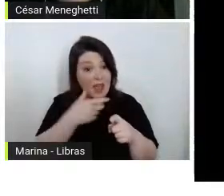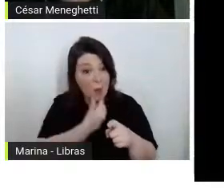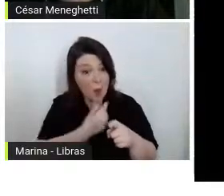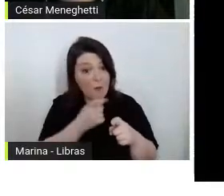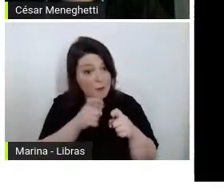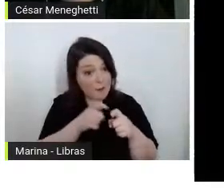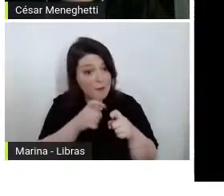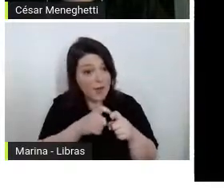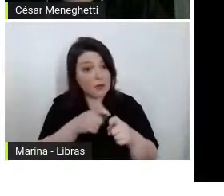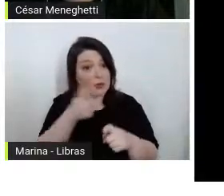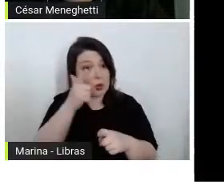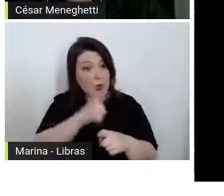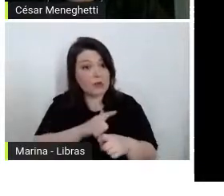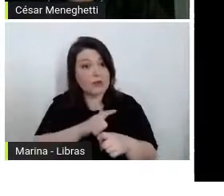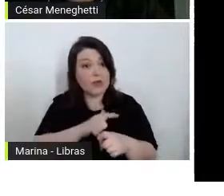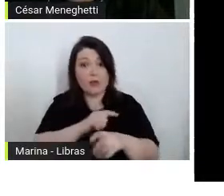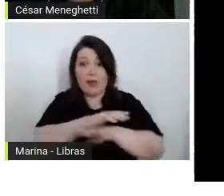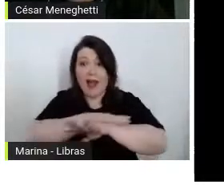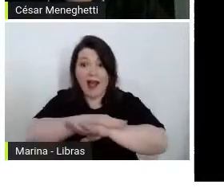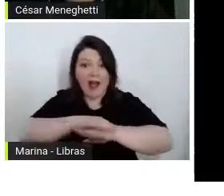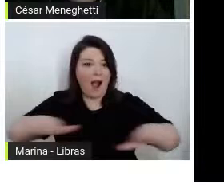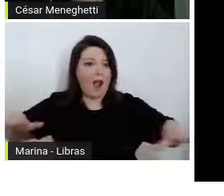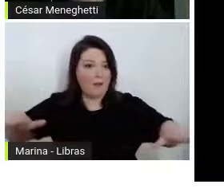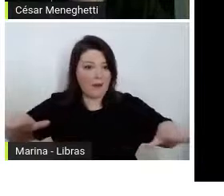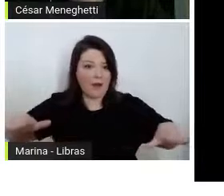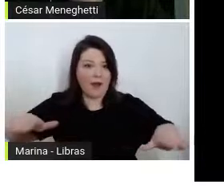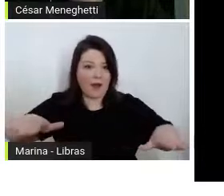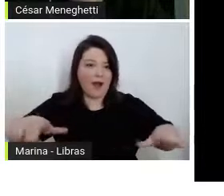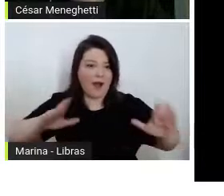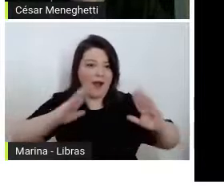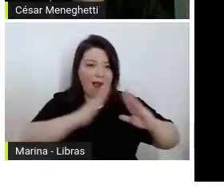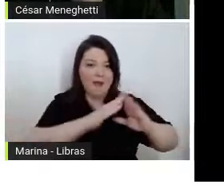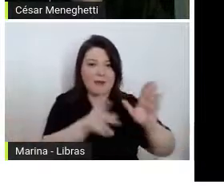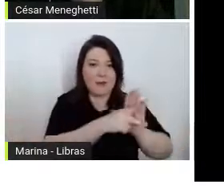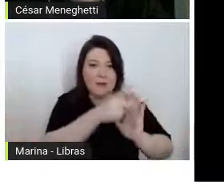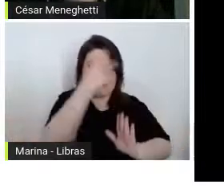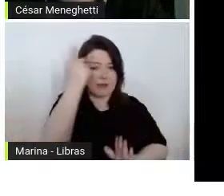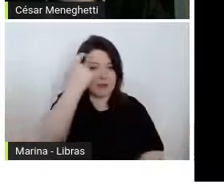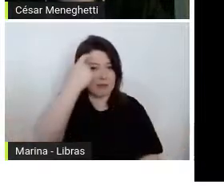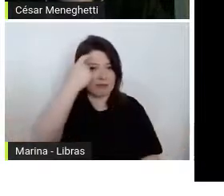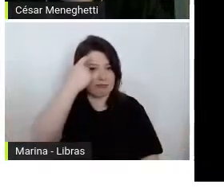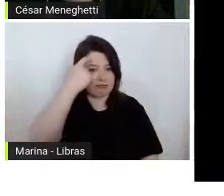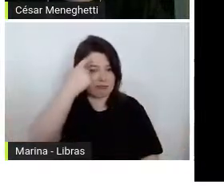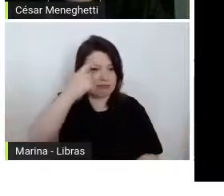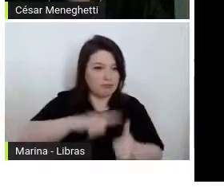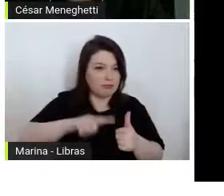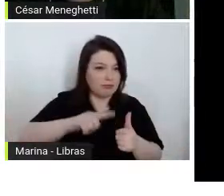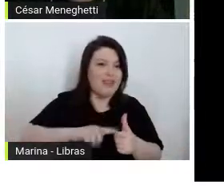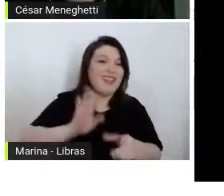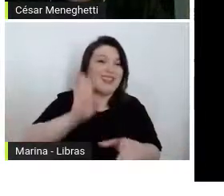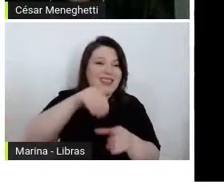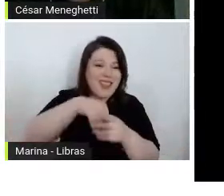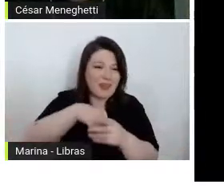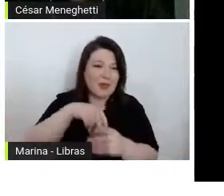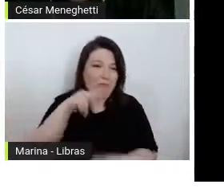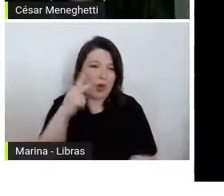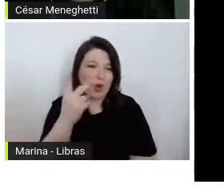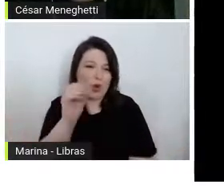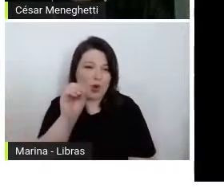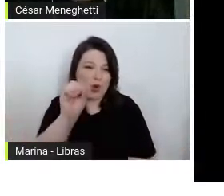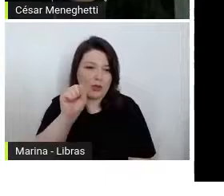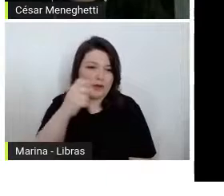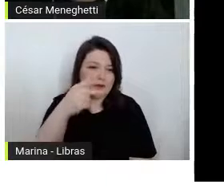sobre a experiência de estar dentro de um instituto, dentro de um hospício. Então começaram